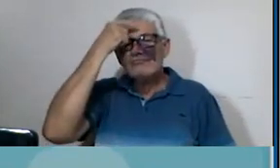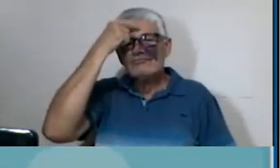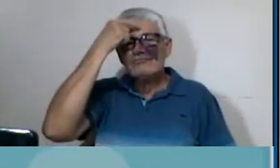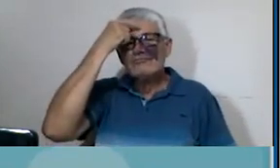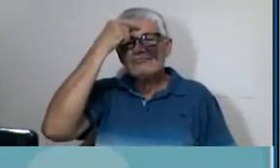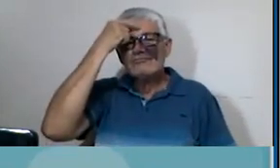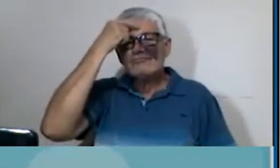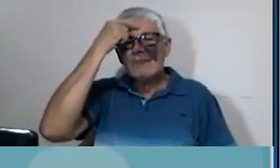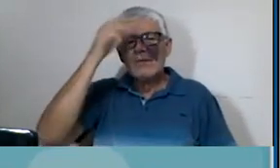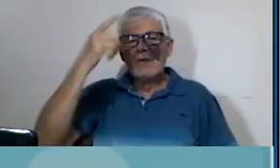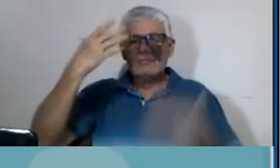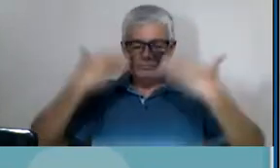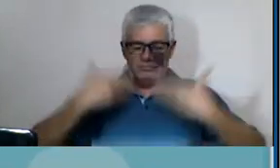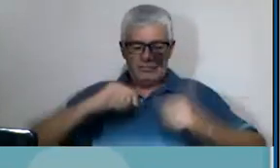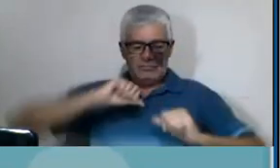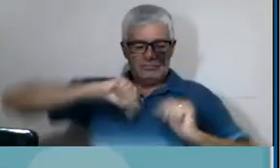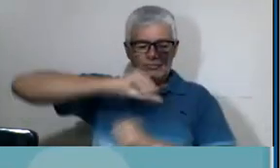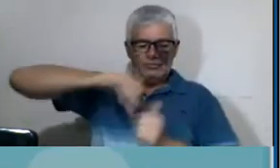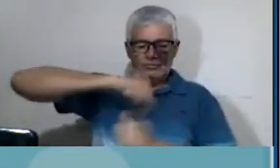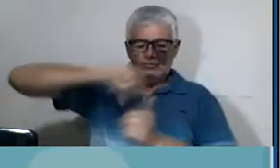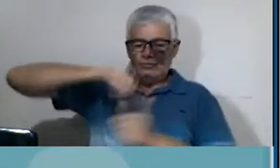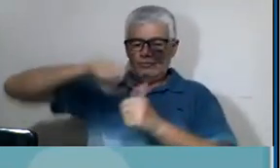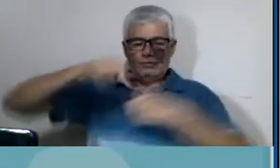Tem aqui.